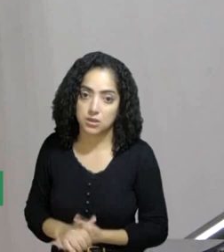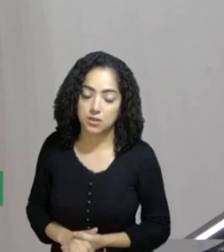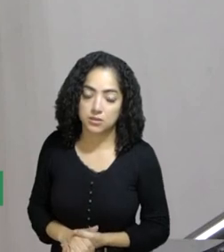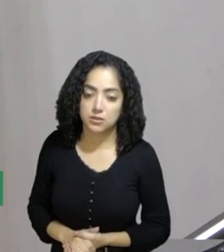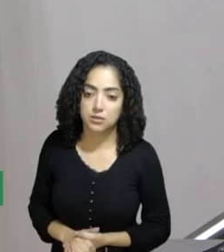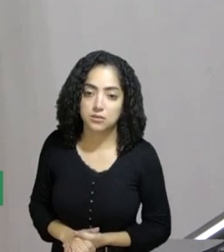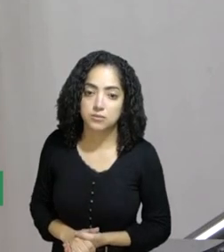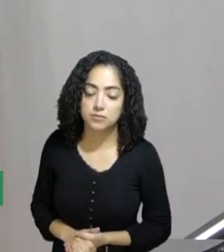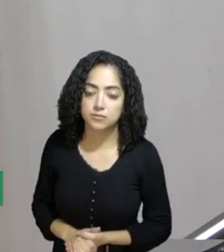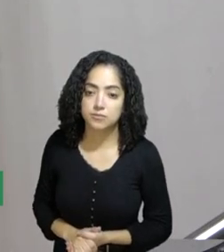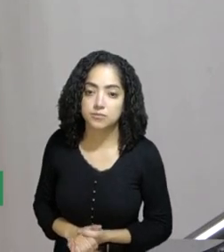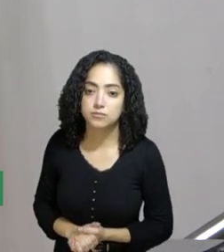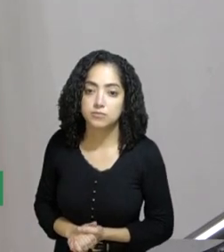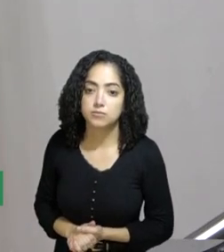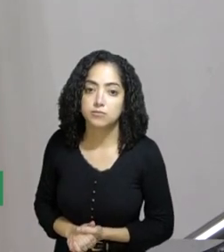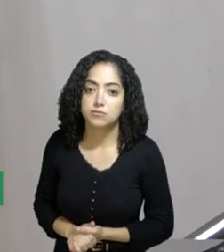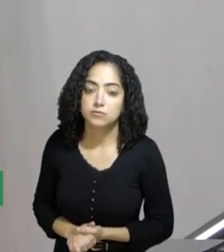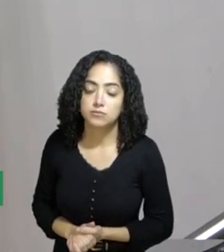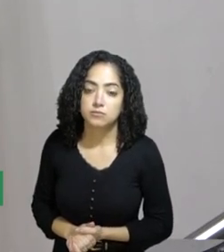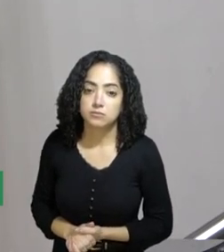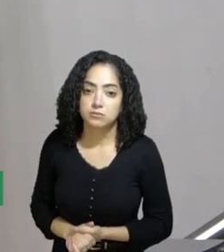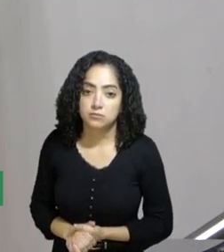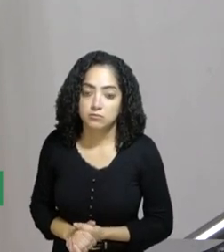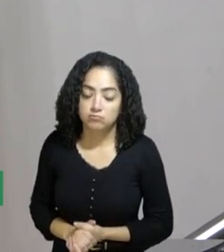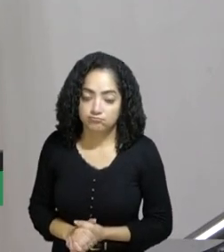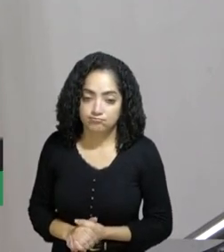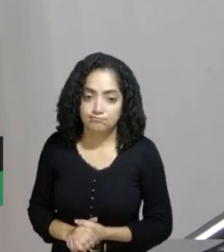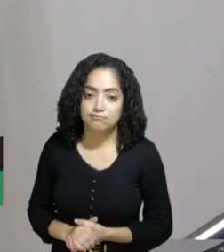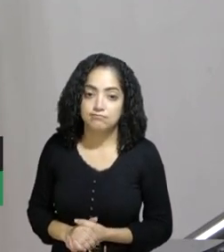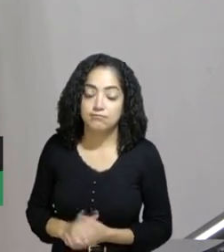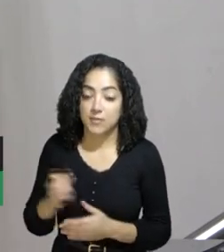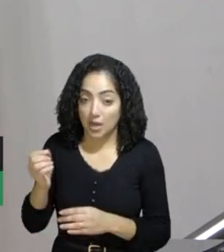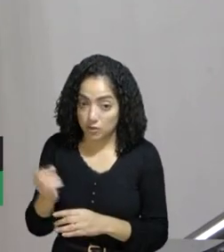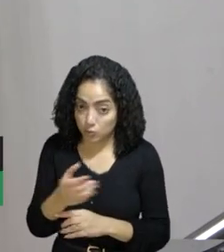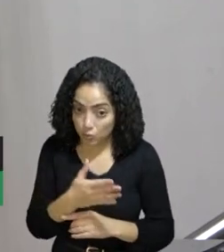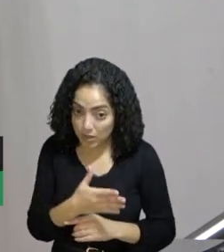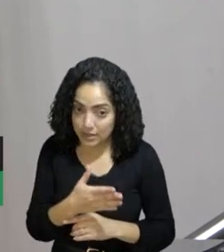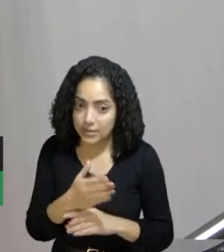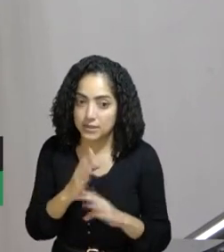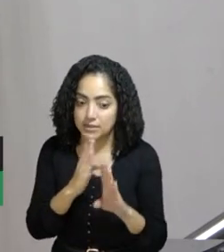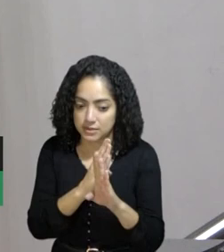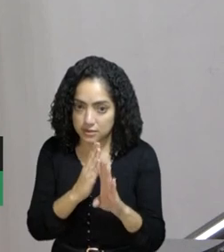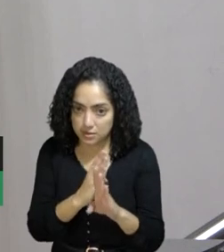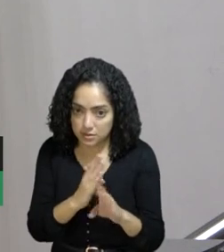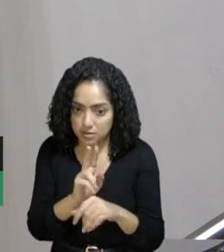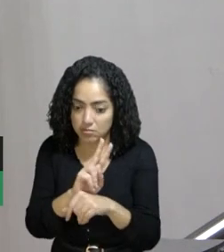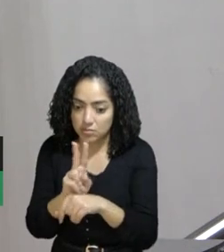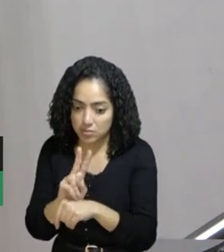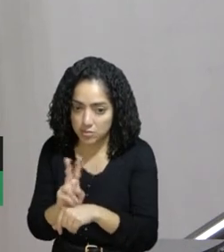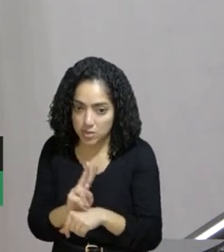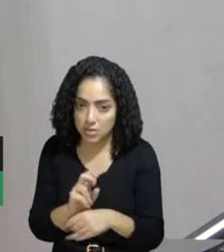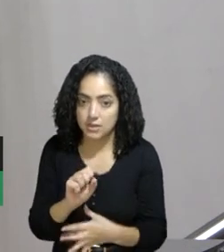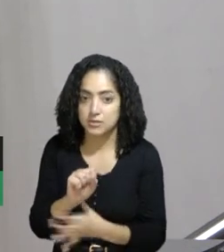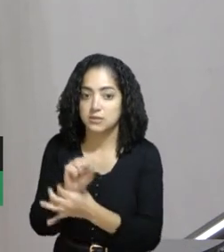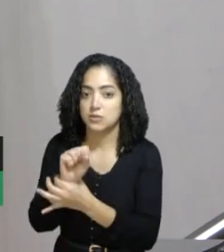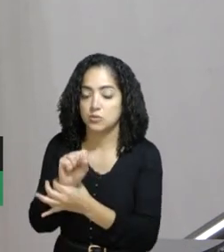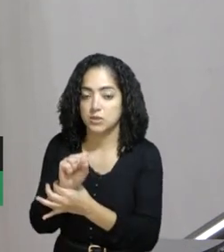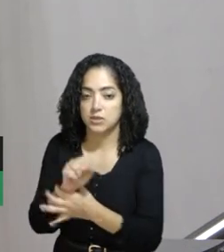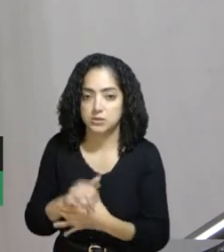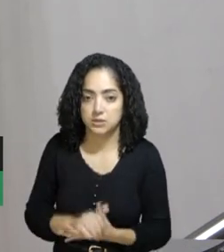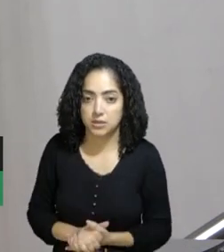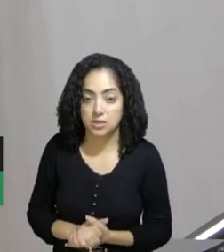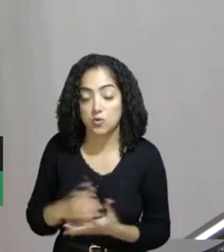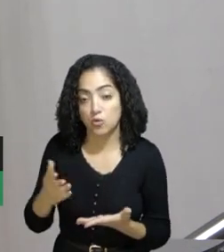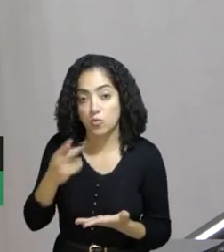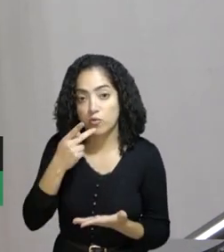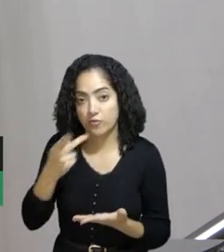30 segundos, deputado. Apenas para complementar, atualize a inspeção da segurança da barragem, que, como eu disse,